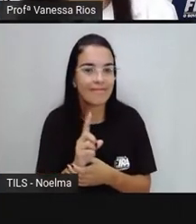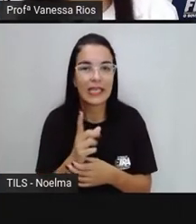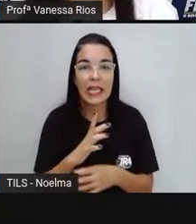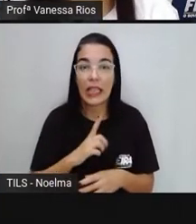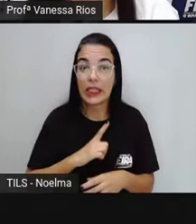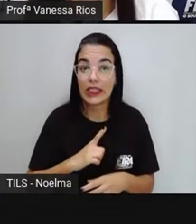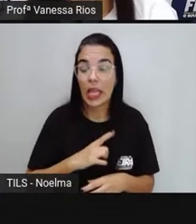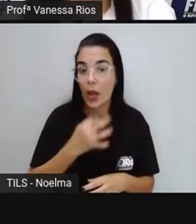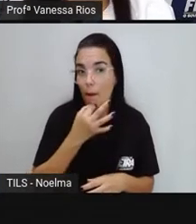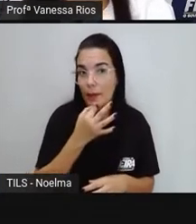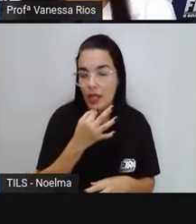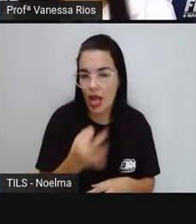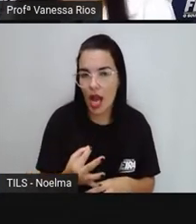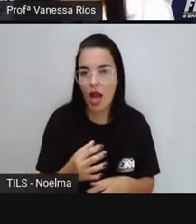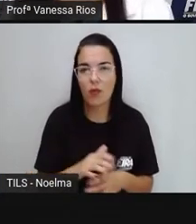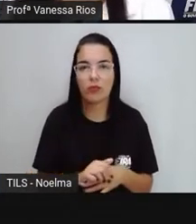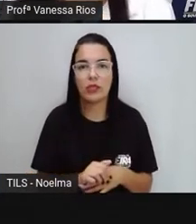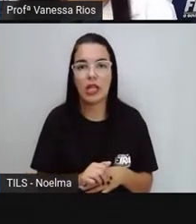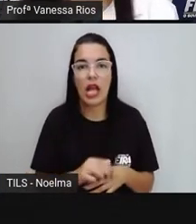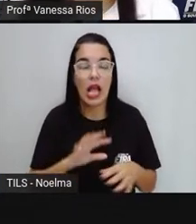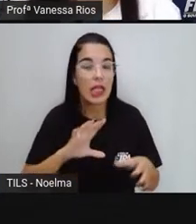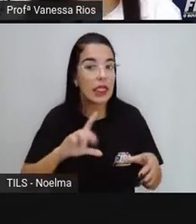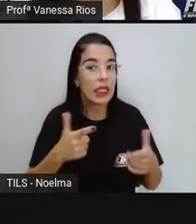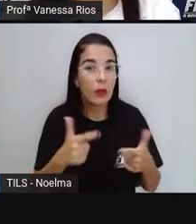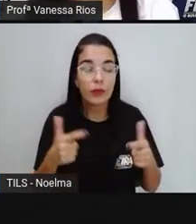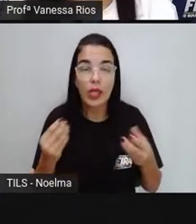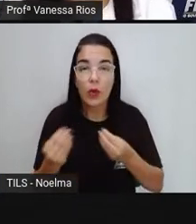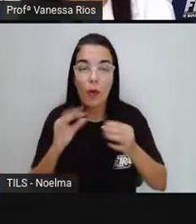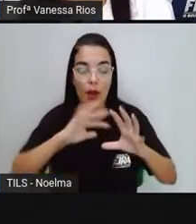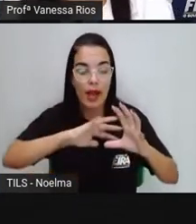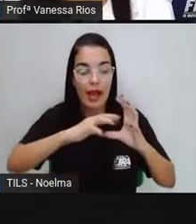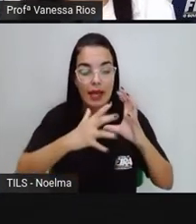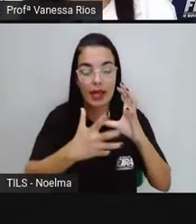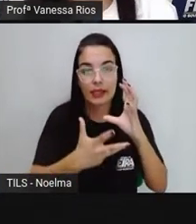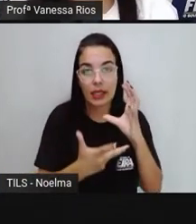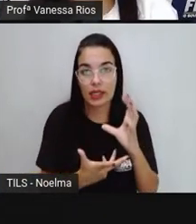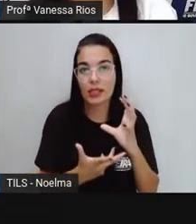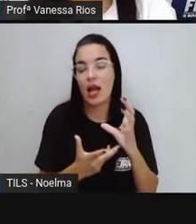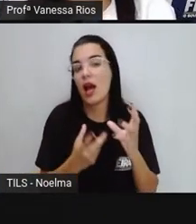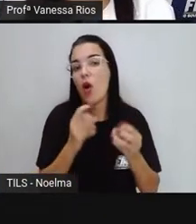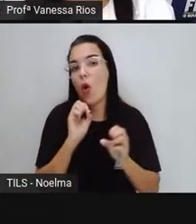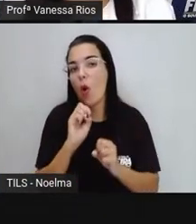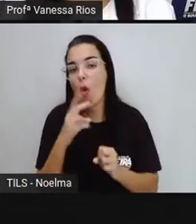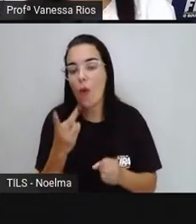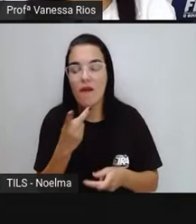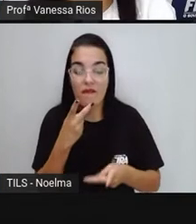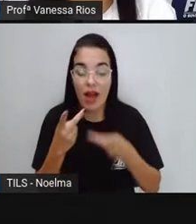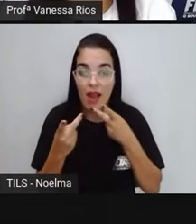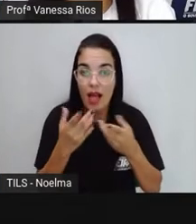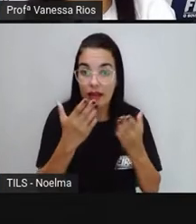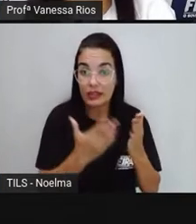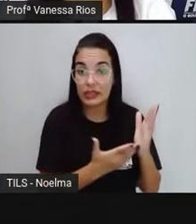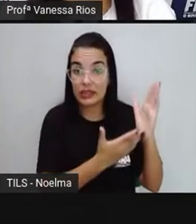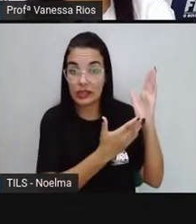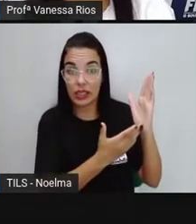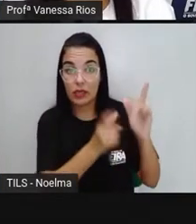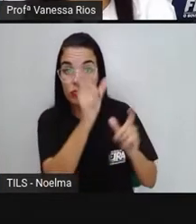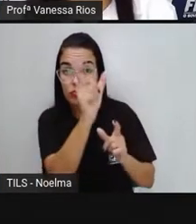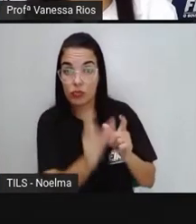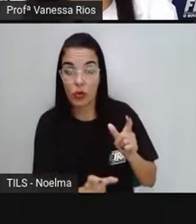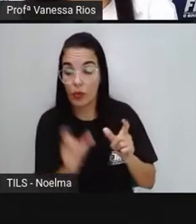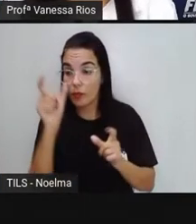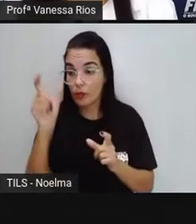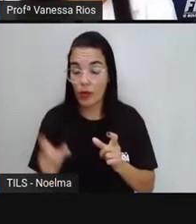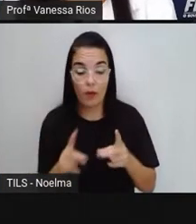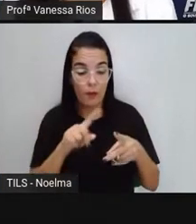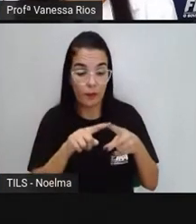emissão de opinião, a gente não pode caracterizar ou dizer que estes textos aí que a Pro expôs,